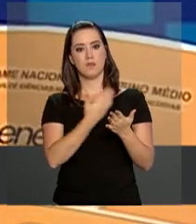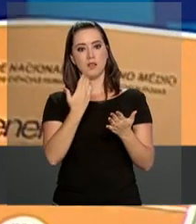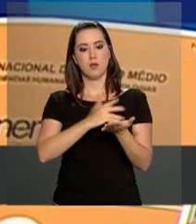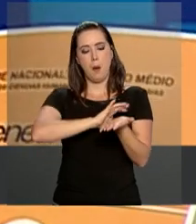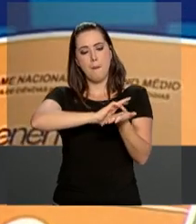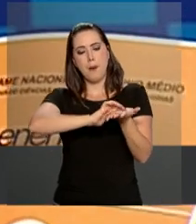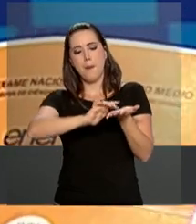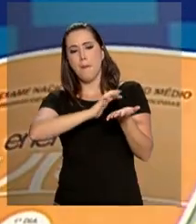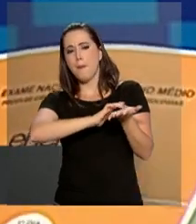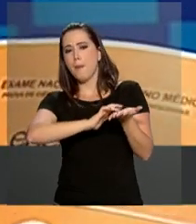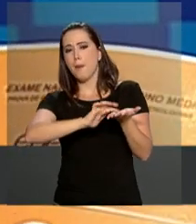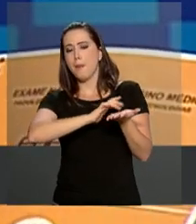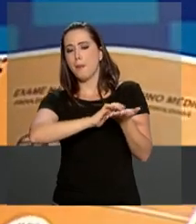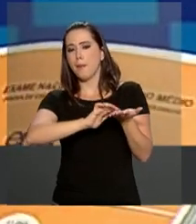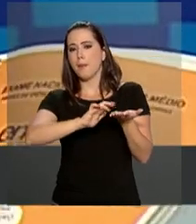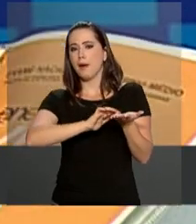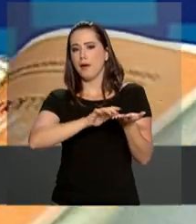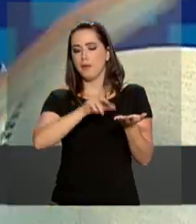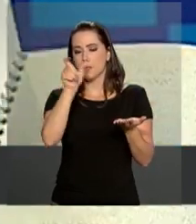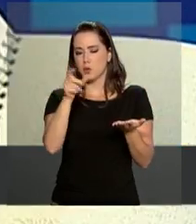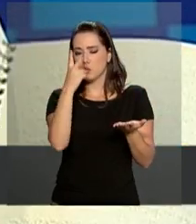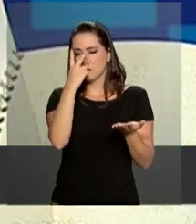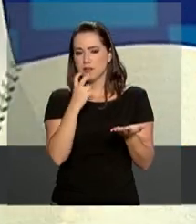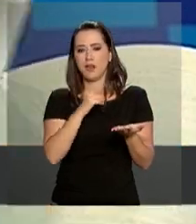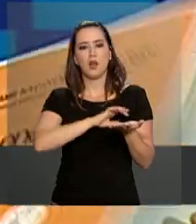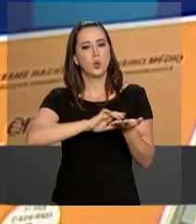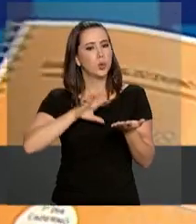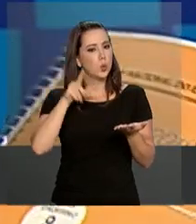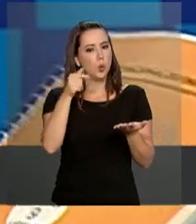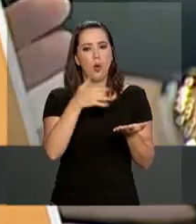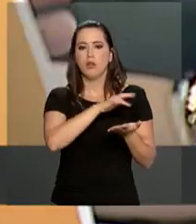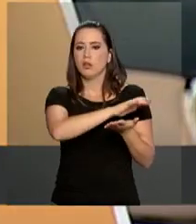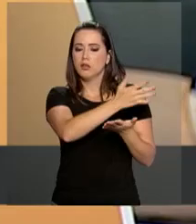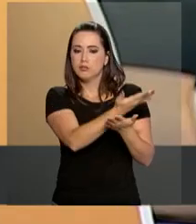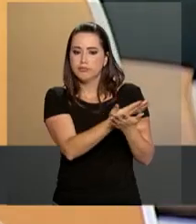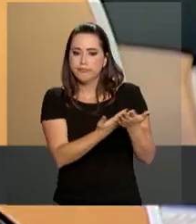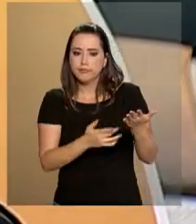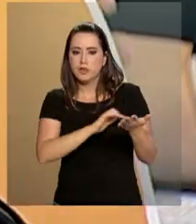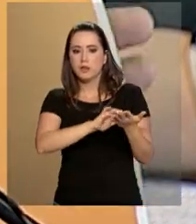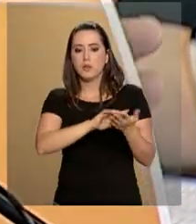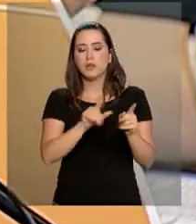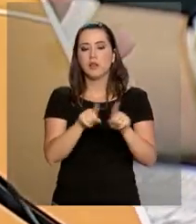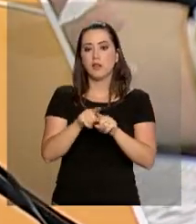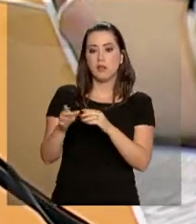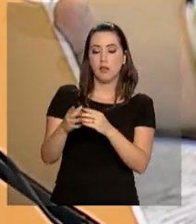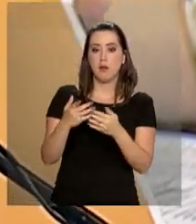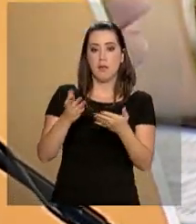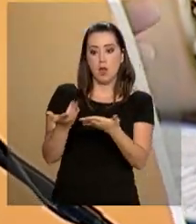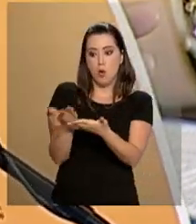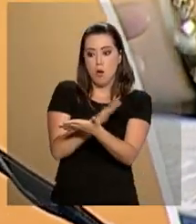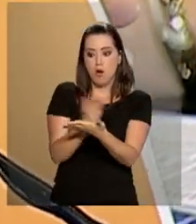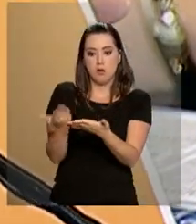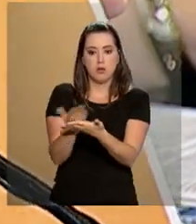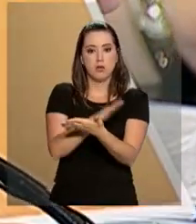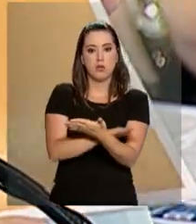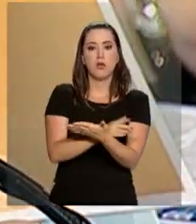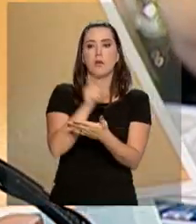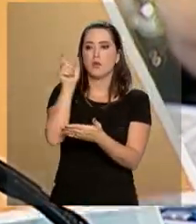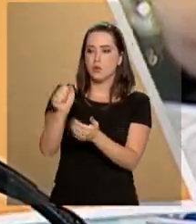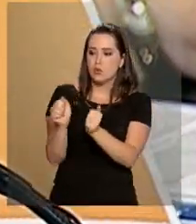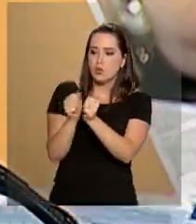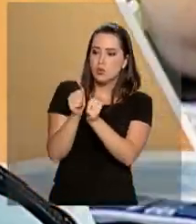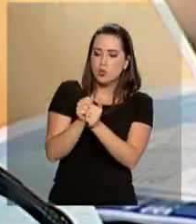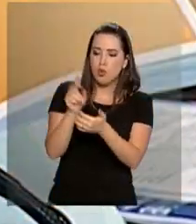braile é absolutamente toda ela em braile e tem mais o caderno de apoio é para quem lê a prova